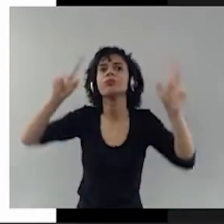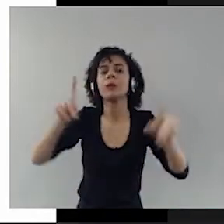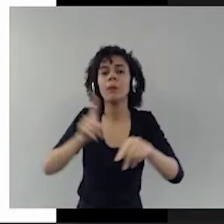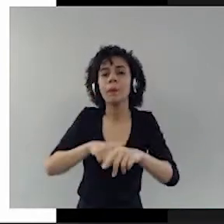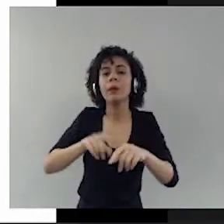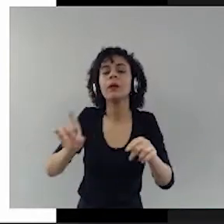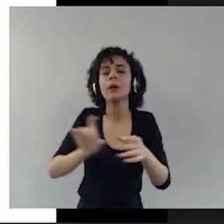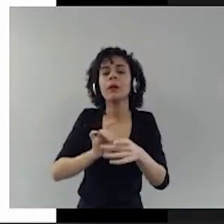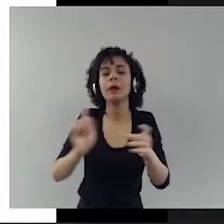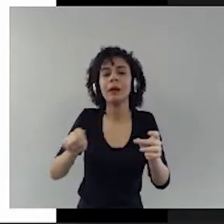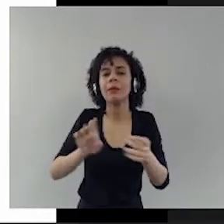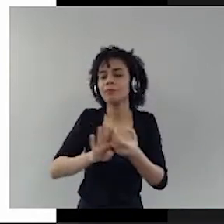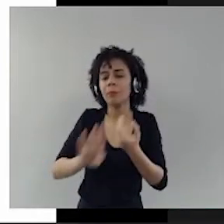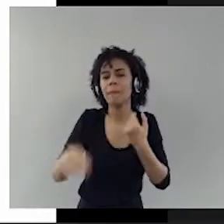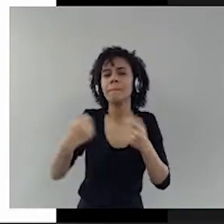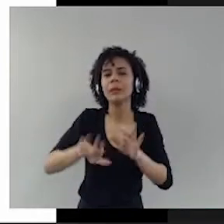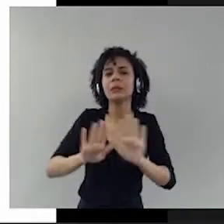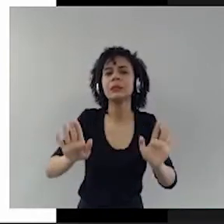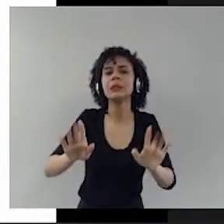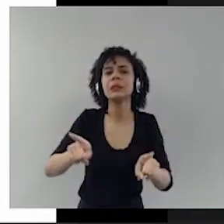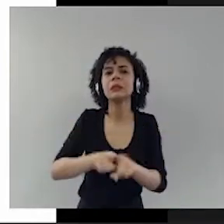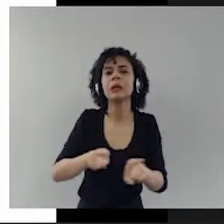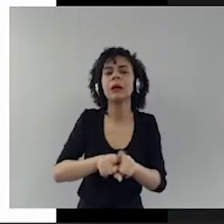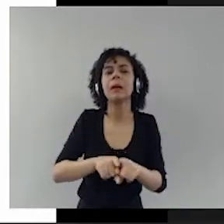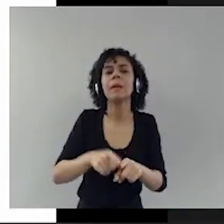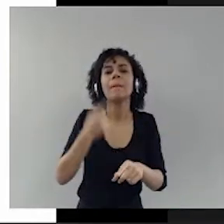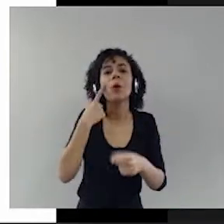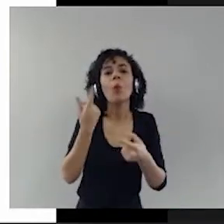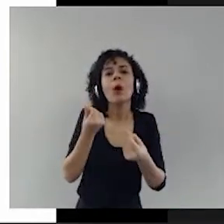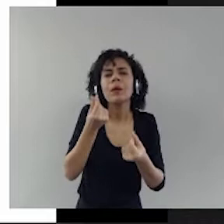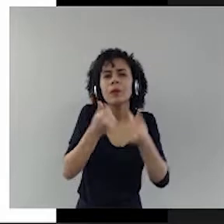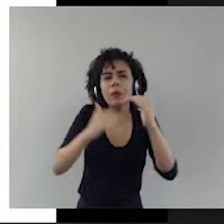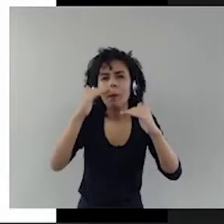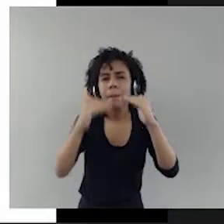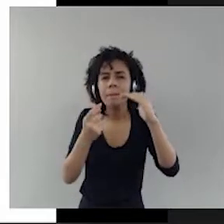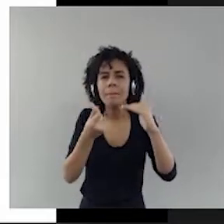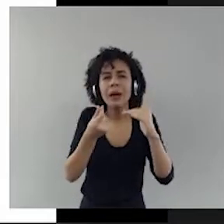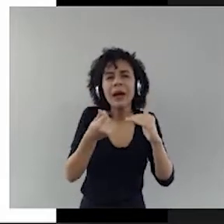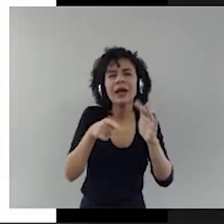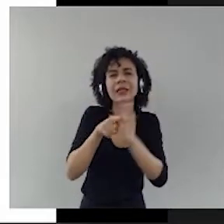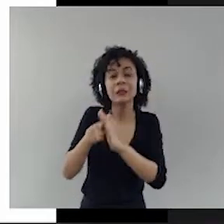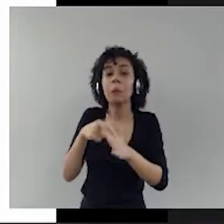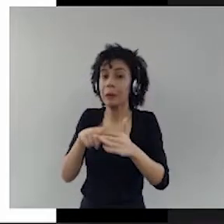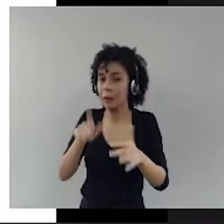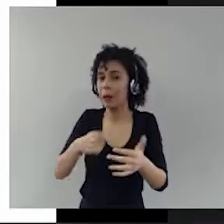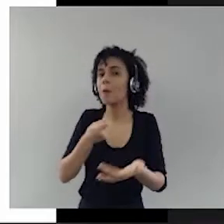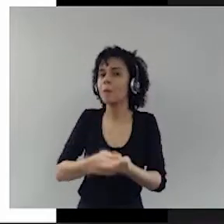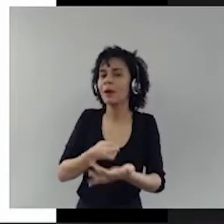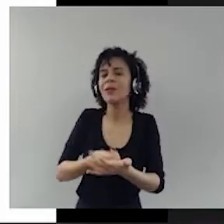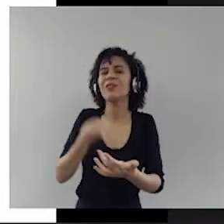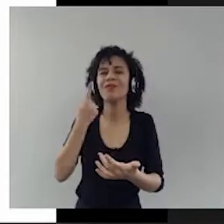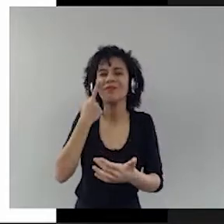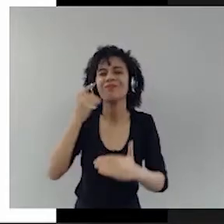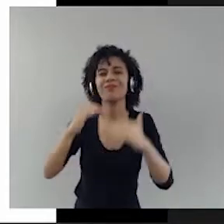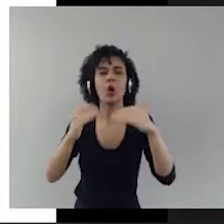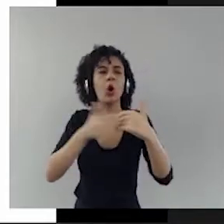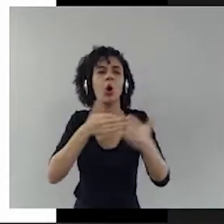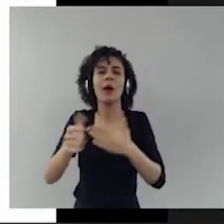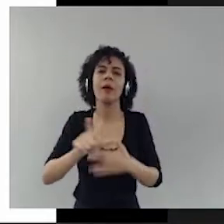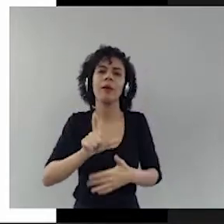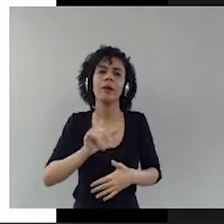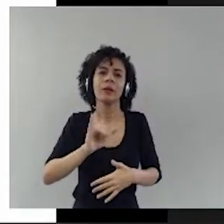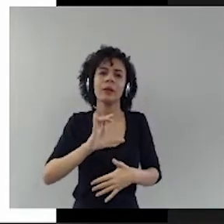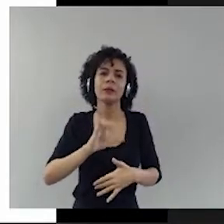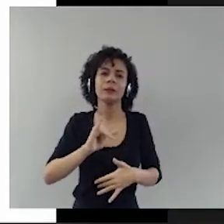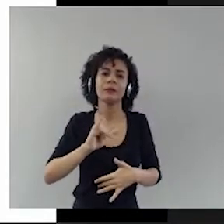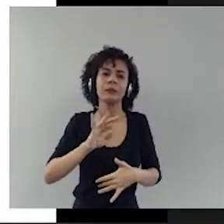dispensa até a realização de estimativa de preço e algo obrigatório e qualquer licitação